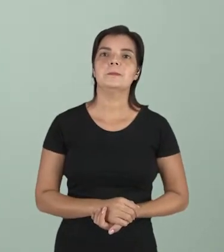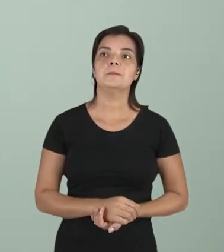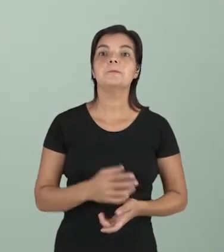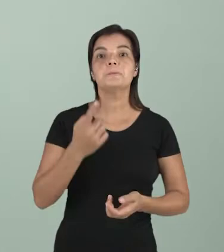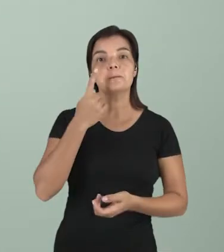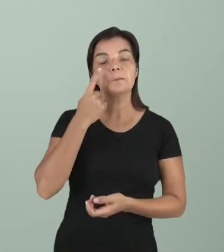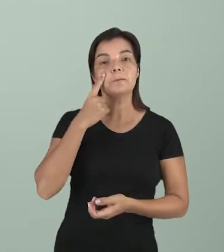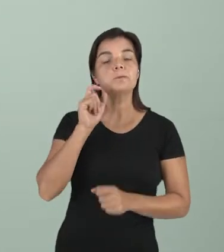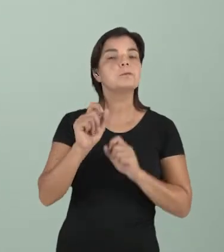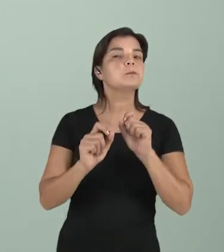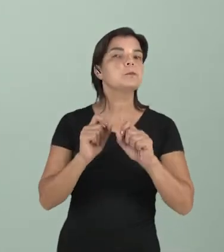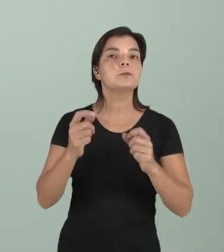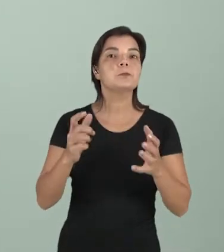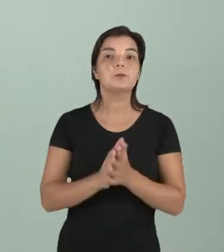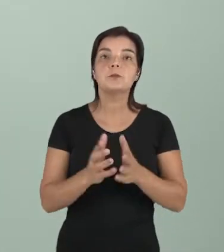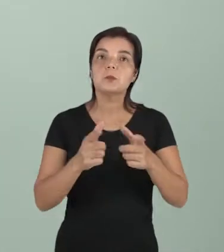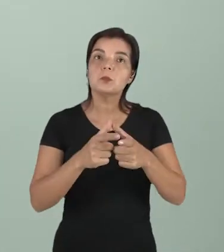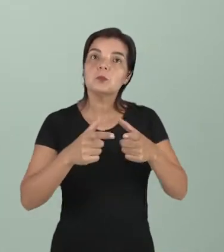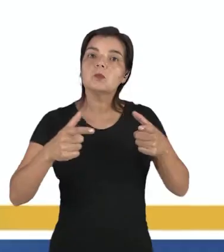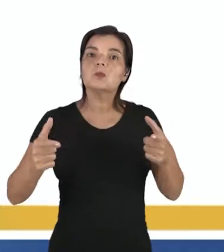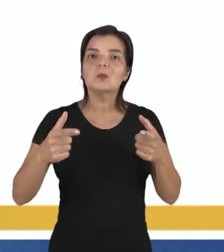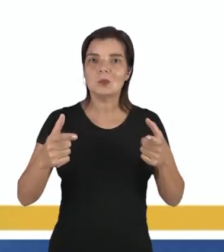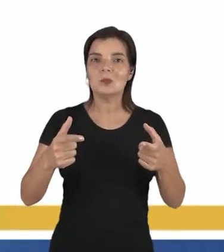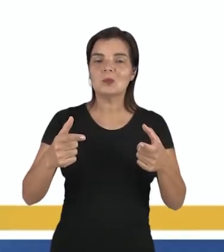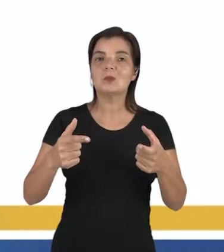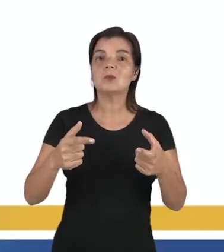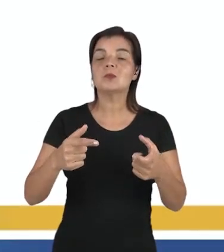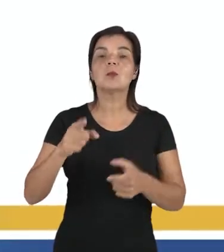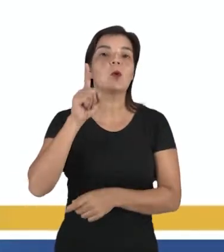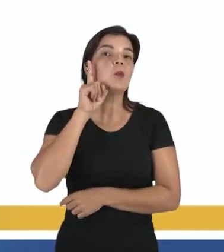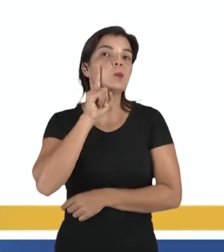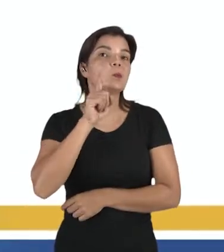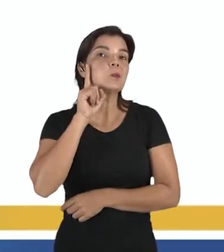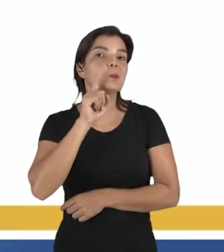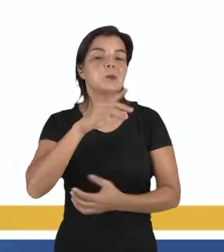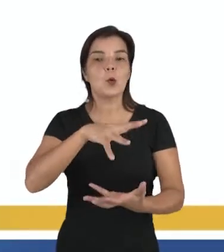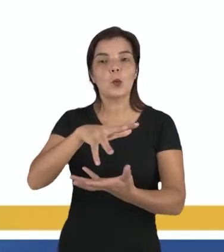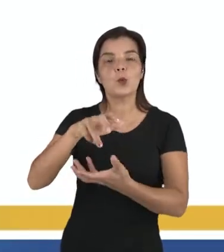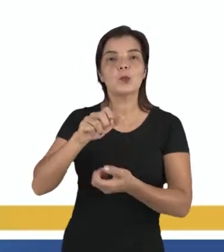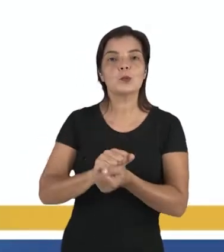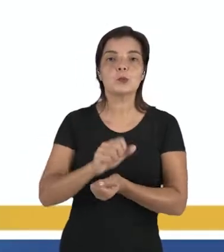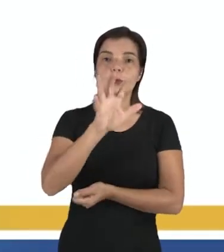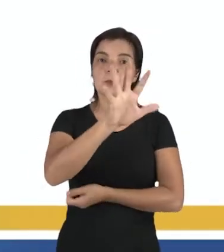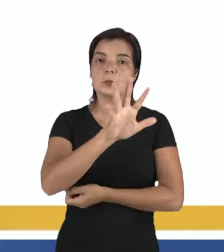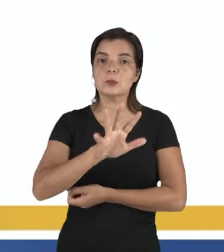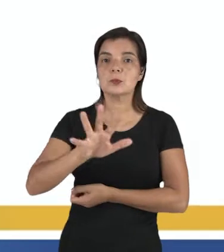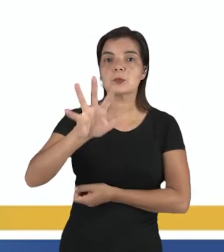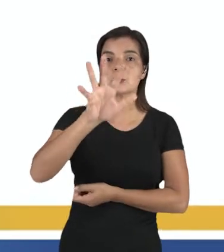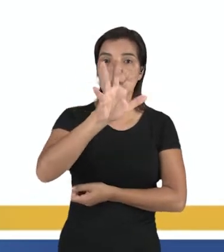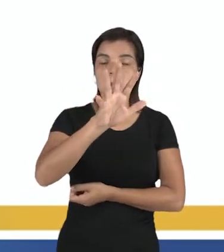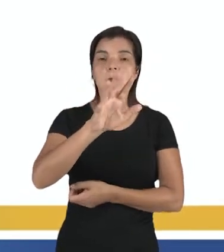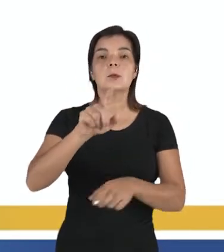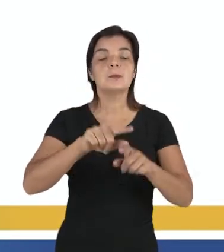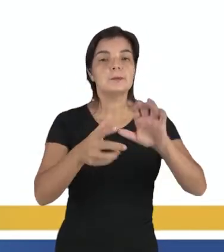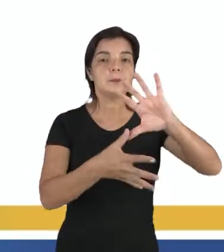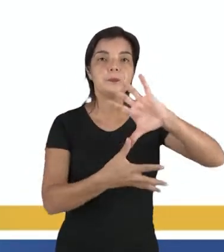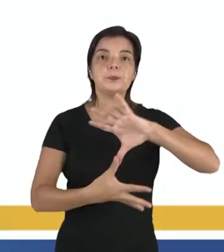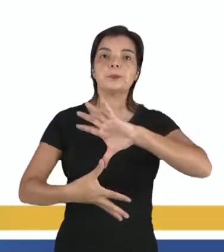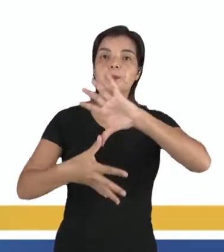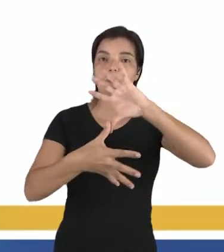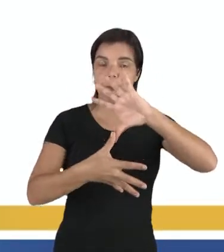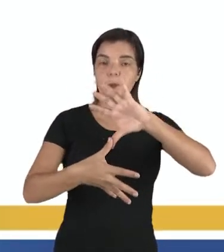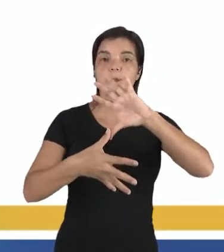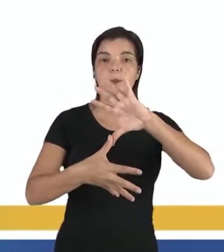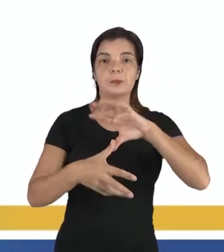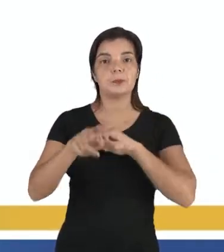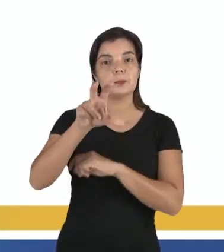E aí a gente vai falar sobre a maior potência do mundo, os Estados Unidos. Aí a gente vai ver o mapa dos Estados Unidos, que são divididos aí